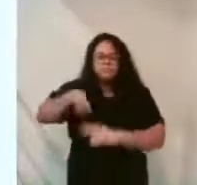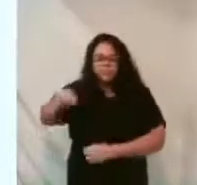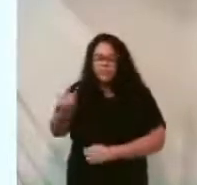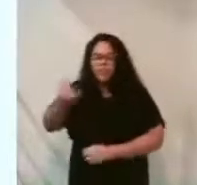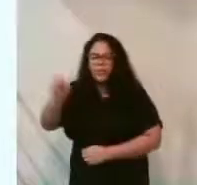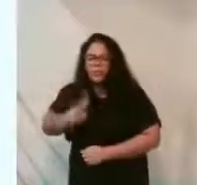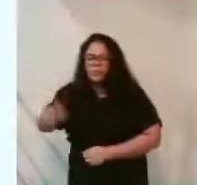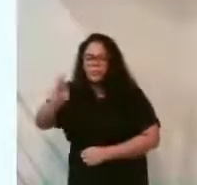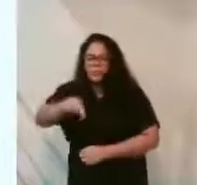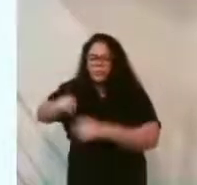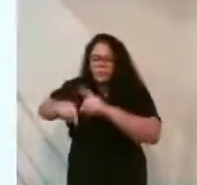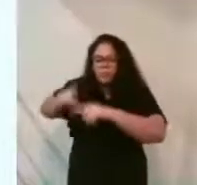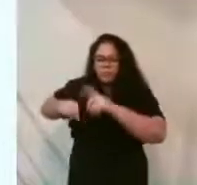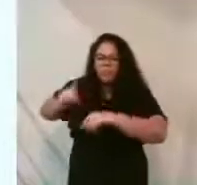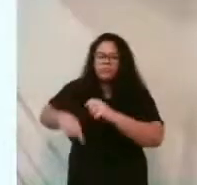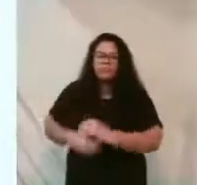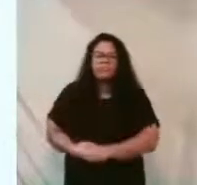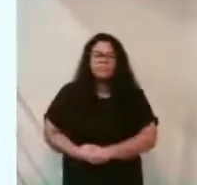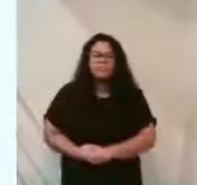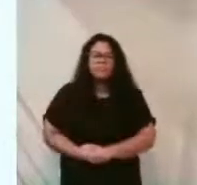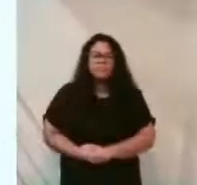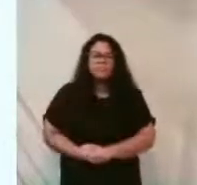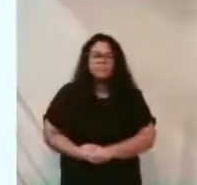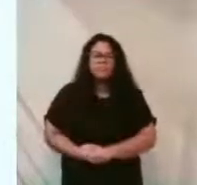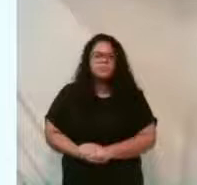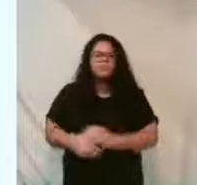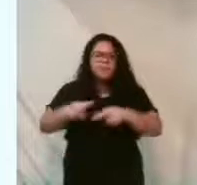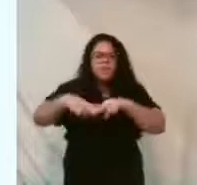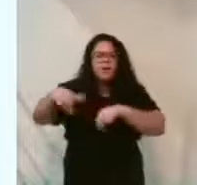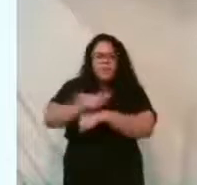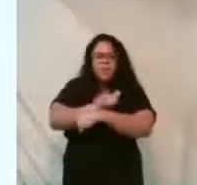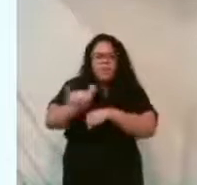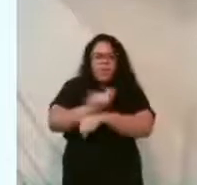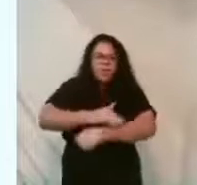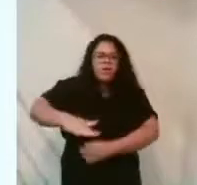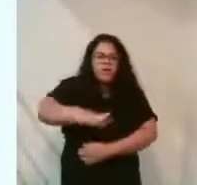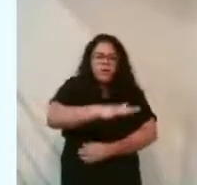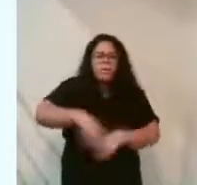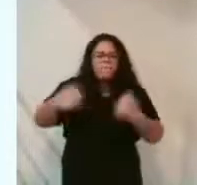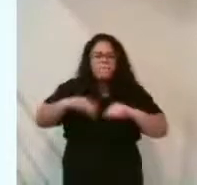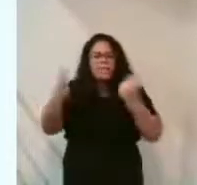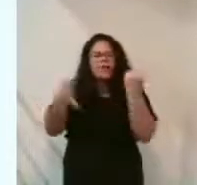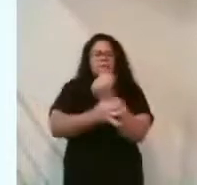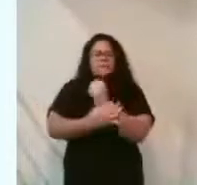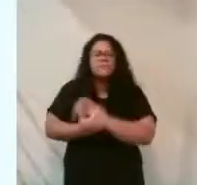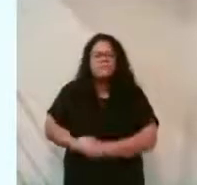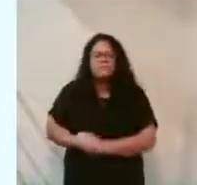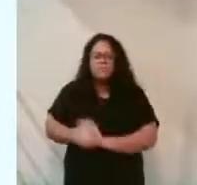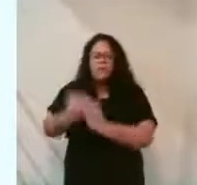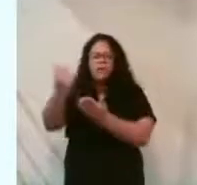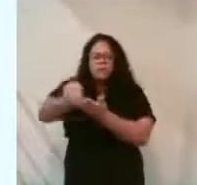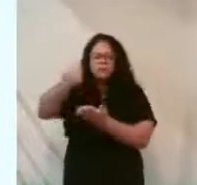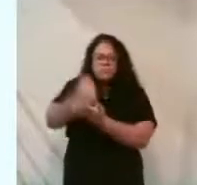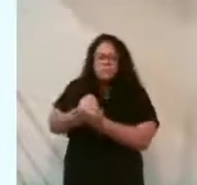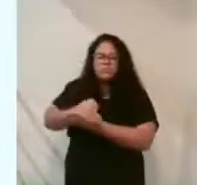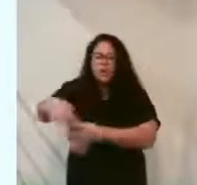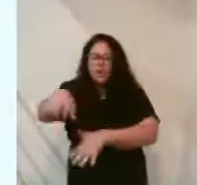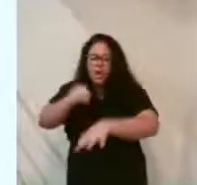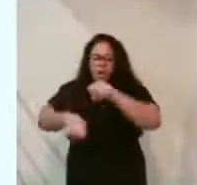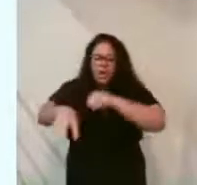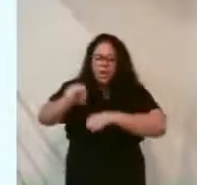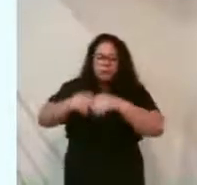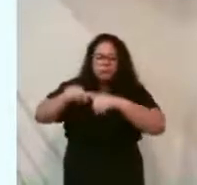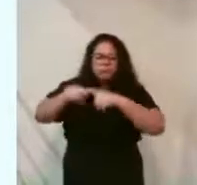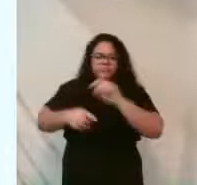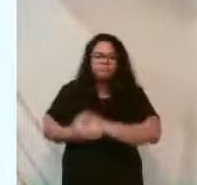mecanismos gerenciais territoriais que assegurem a contratação das cooperativas de catadores de materiais recicláveis nos municípios.